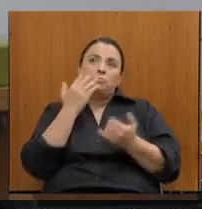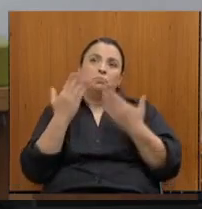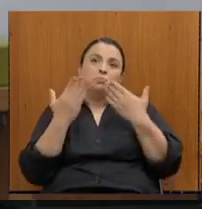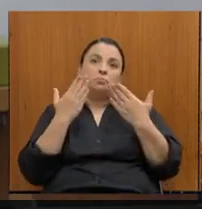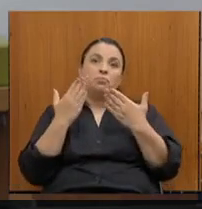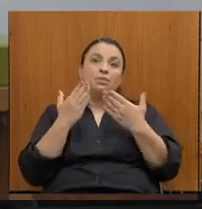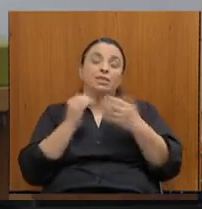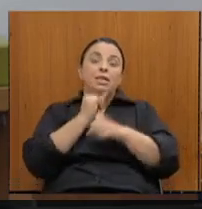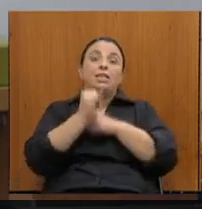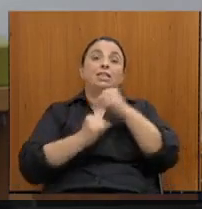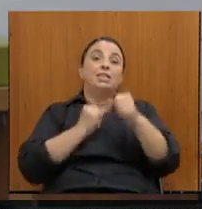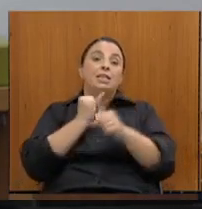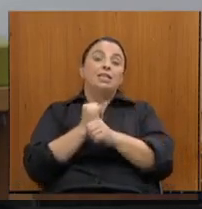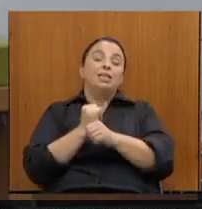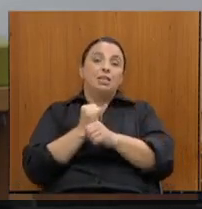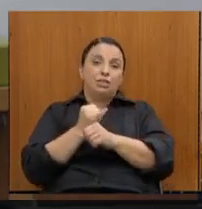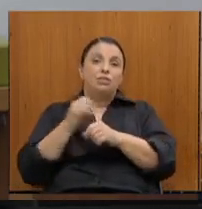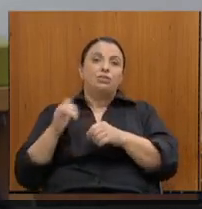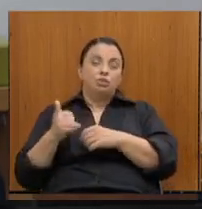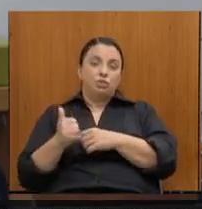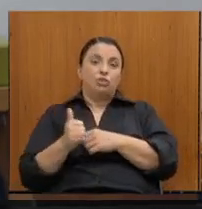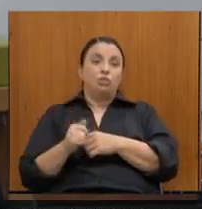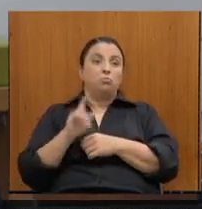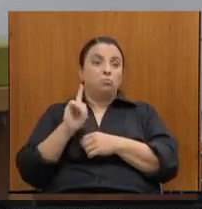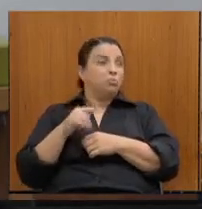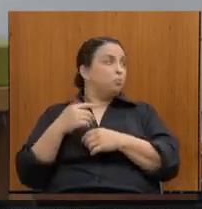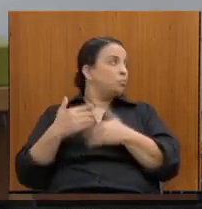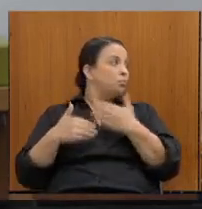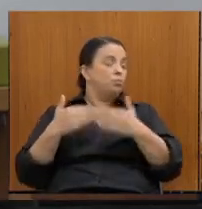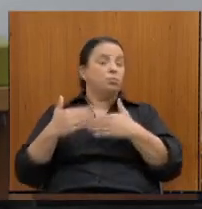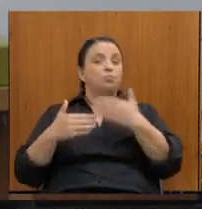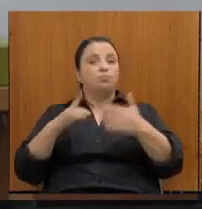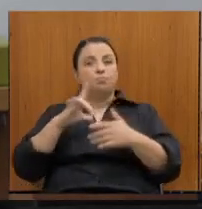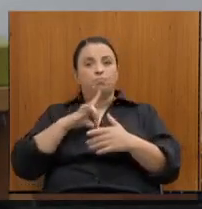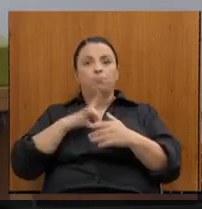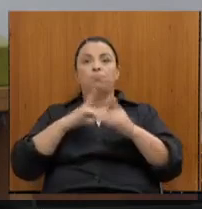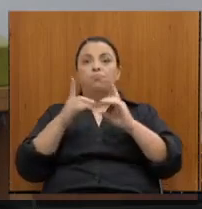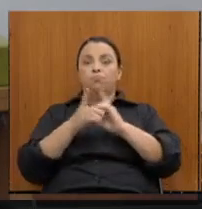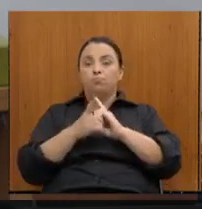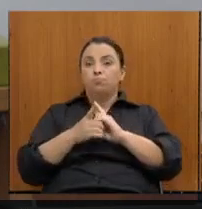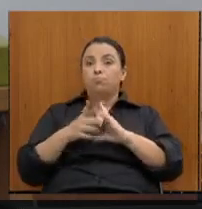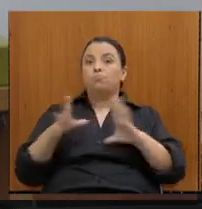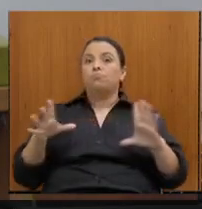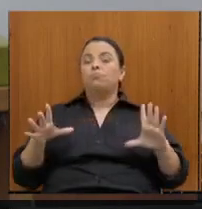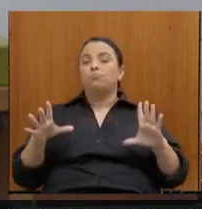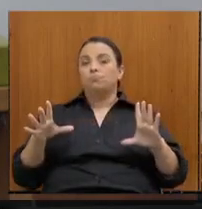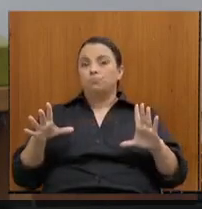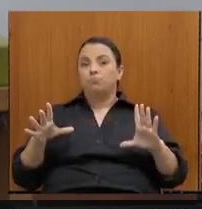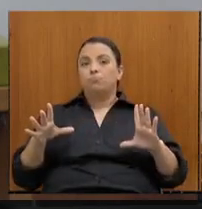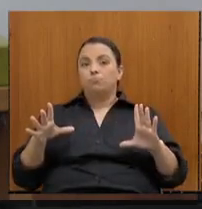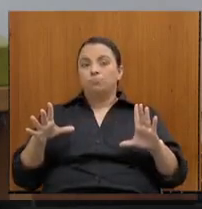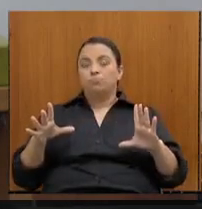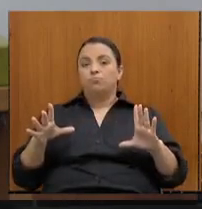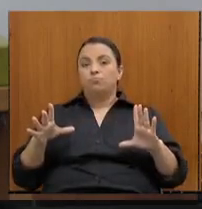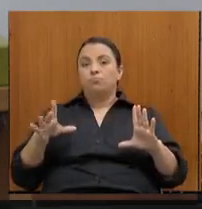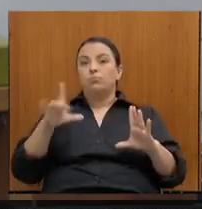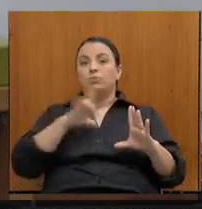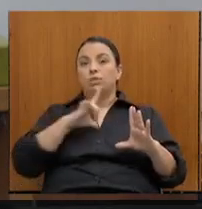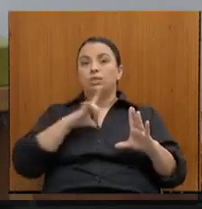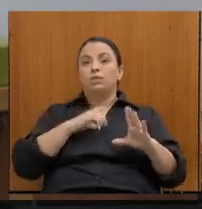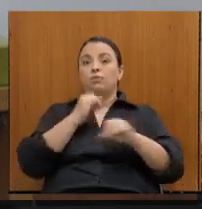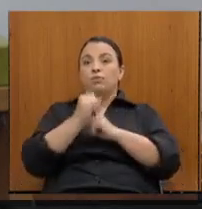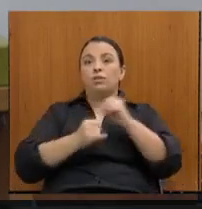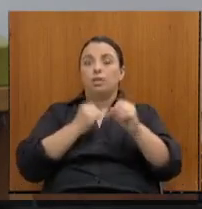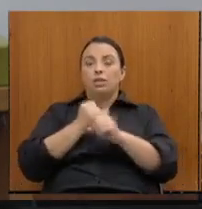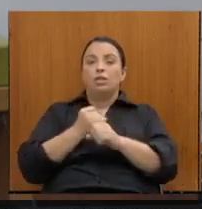Ou seja é um processo que tem a democratização daquilo que nós tivemos nos meios de internet